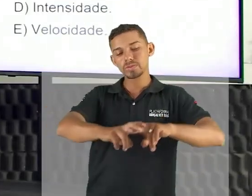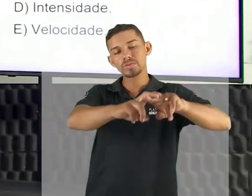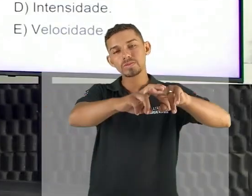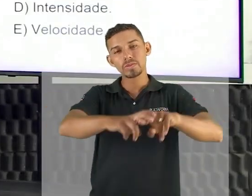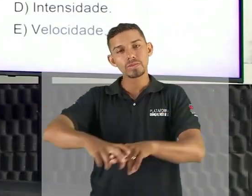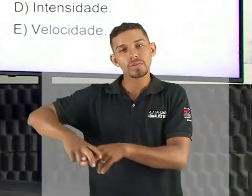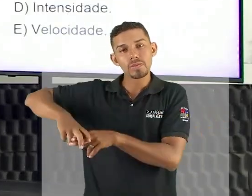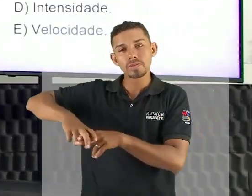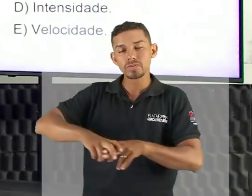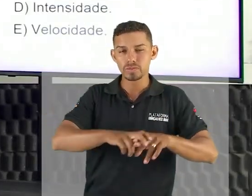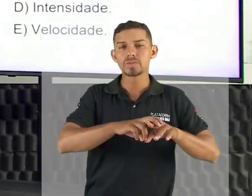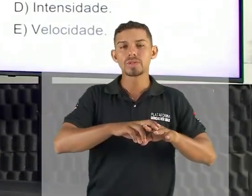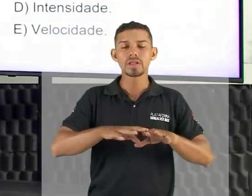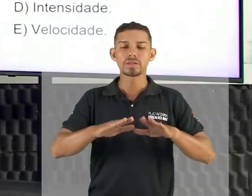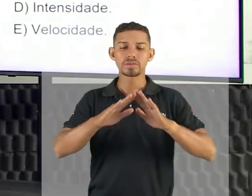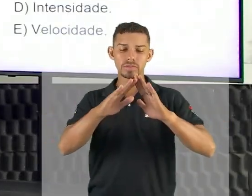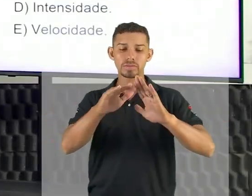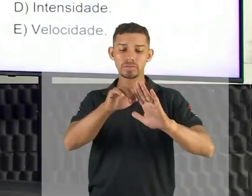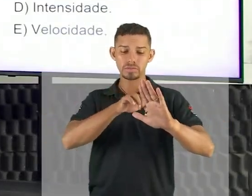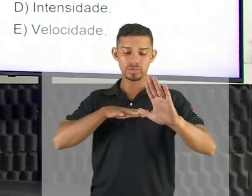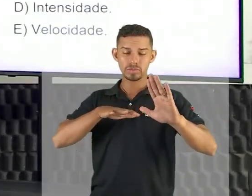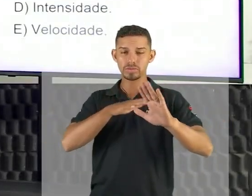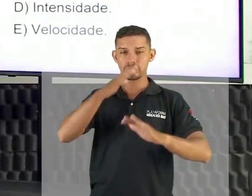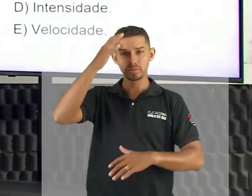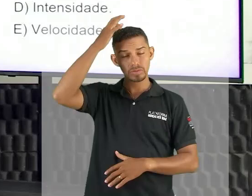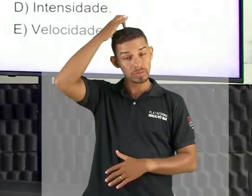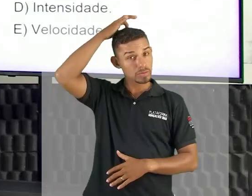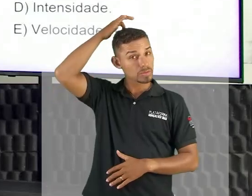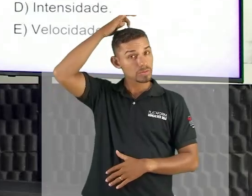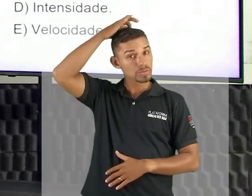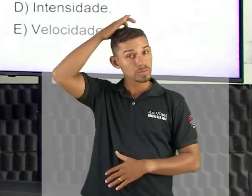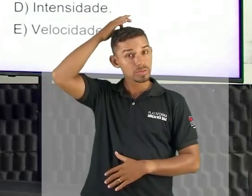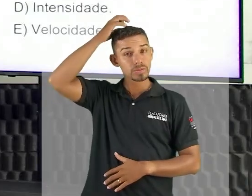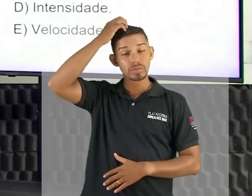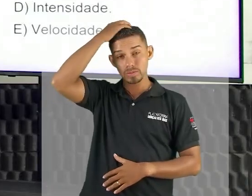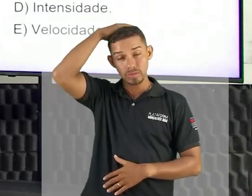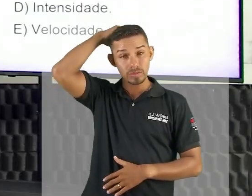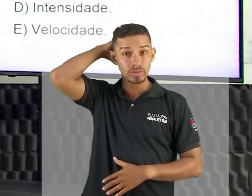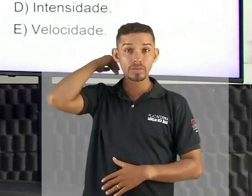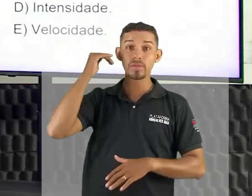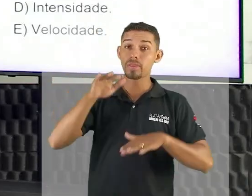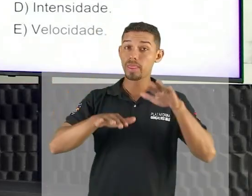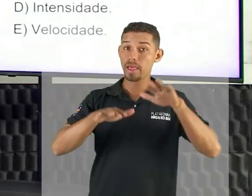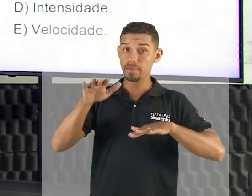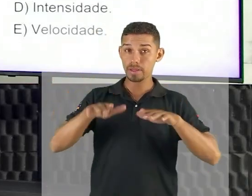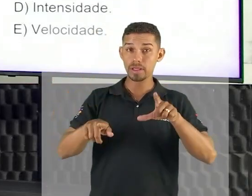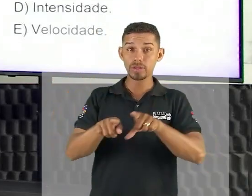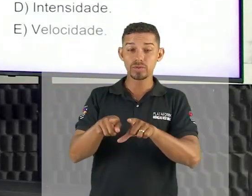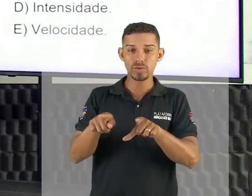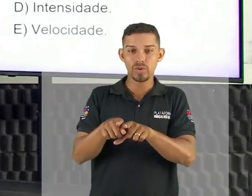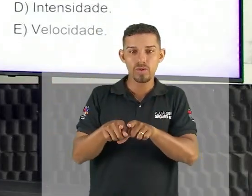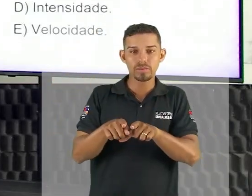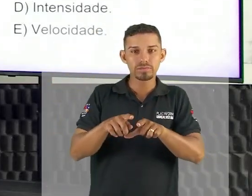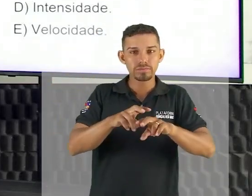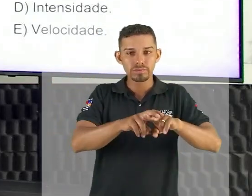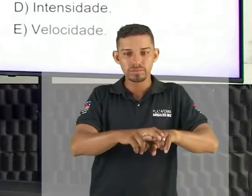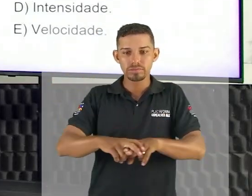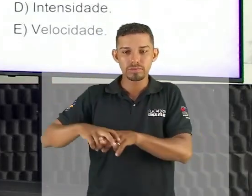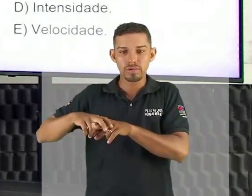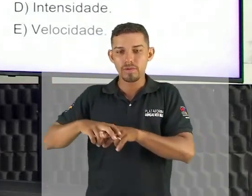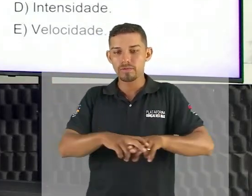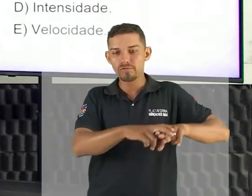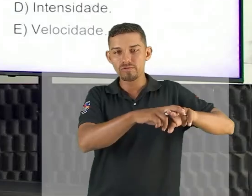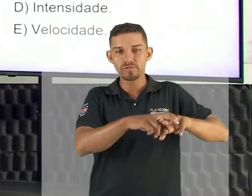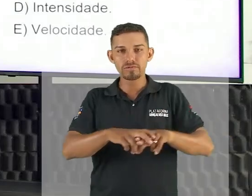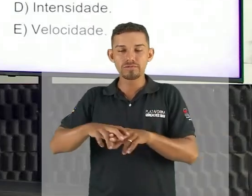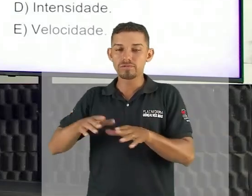balanço serve esse Então vamos lá aquele balanço dependendo do comprimento dele ele tem uma frequência